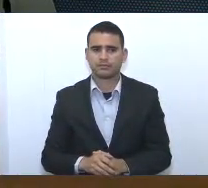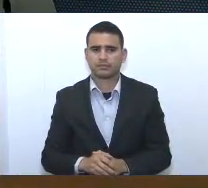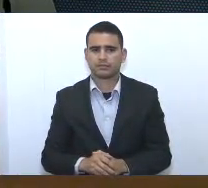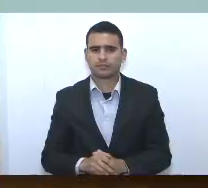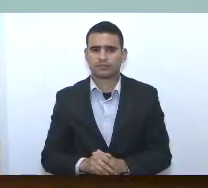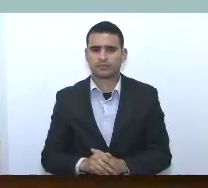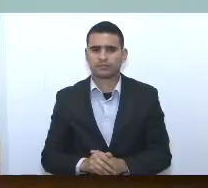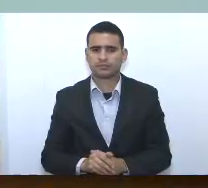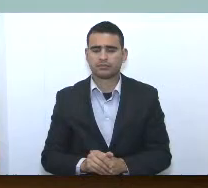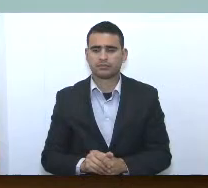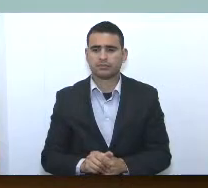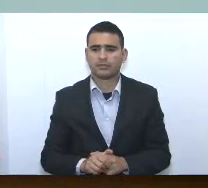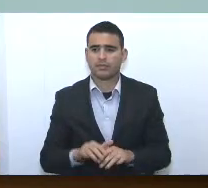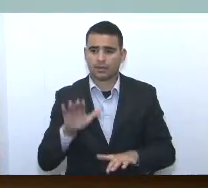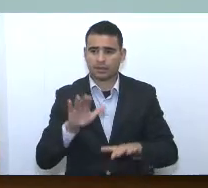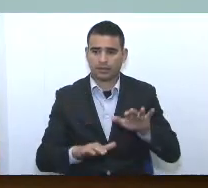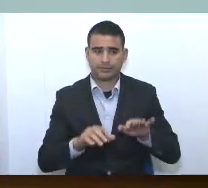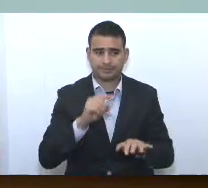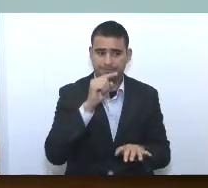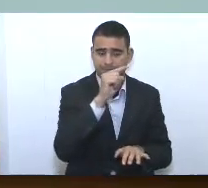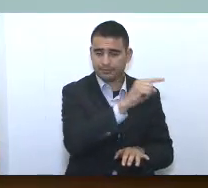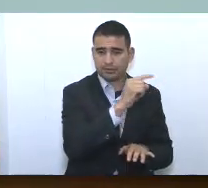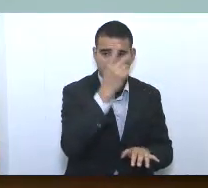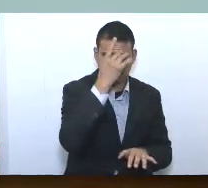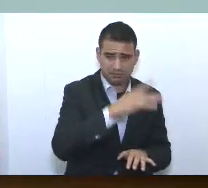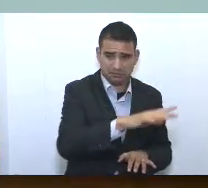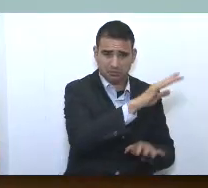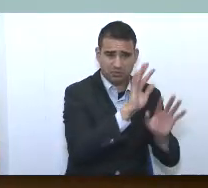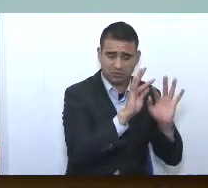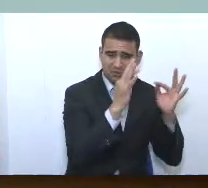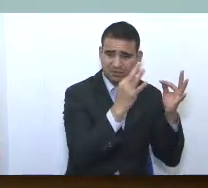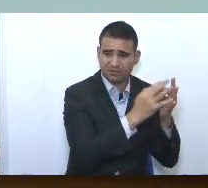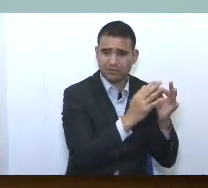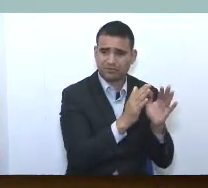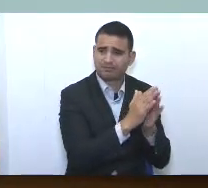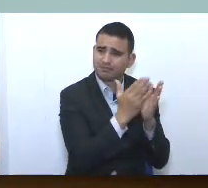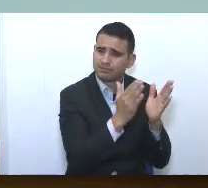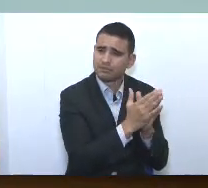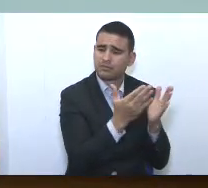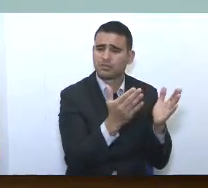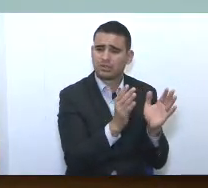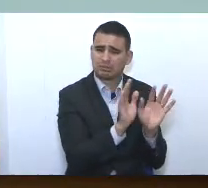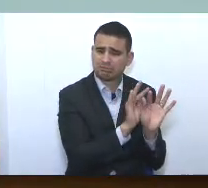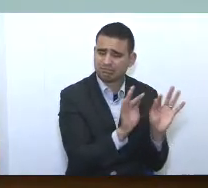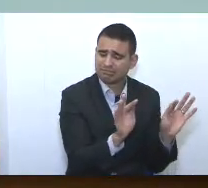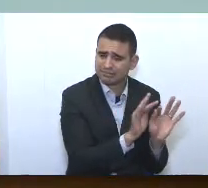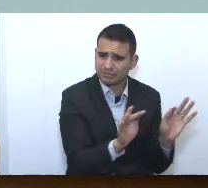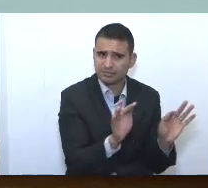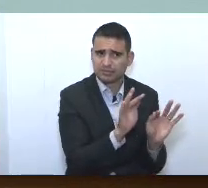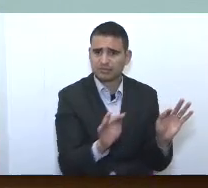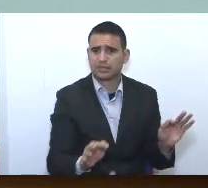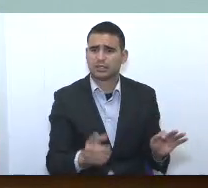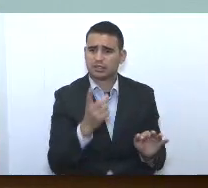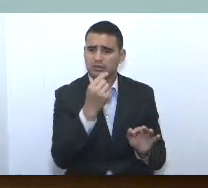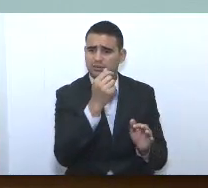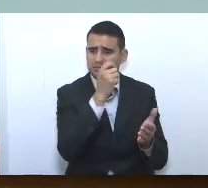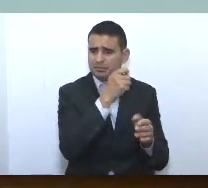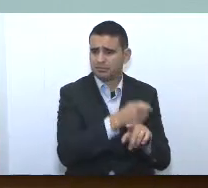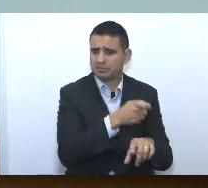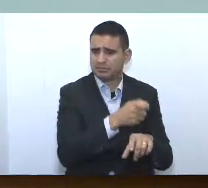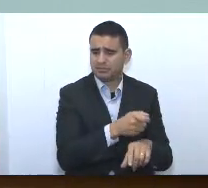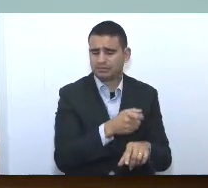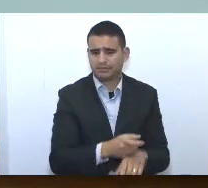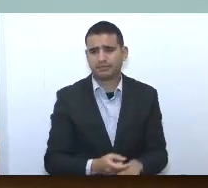normalmente nessas regiões são pessoas pobres, infelizmente, são pessoas muito pobres, e aí muitas vezes vai na